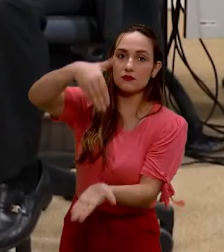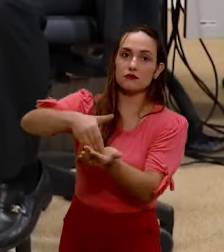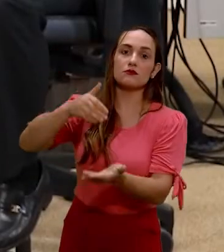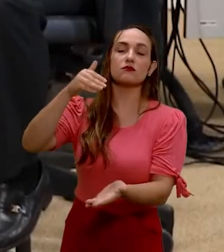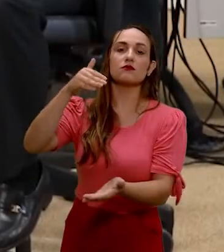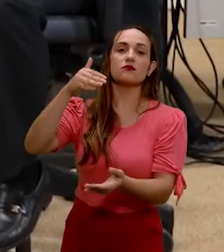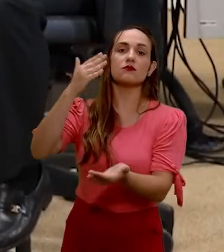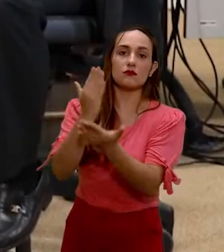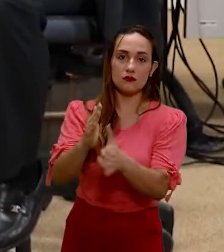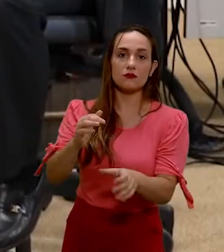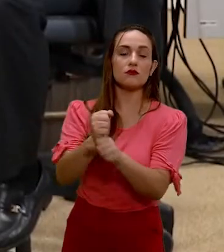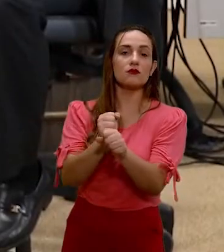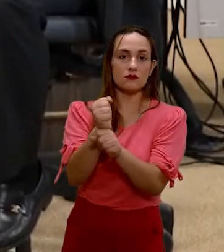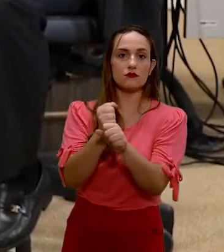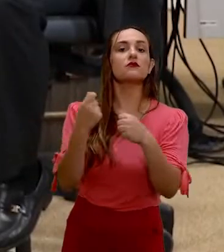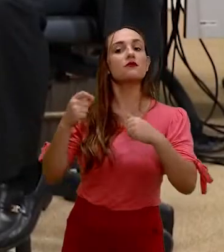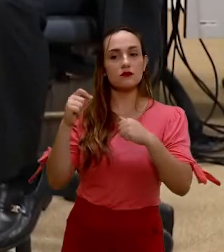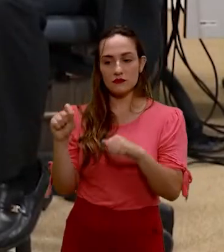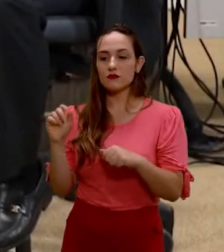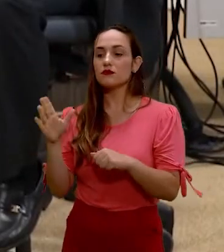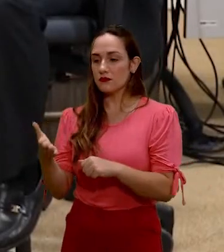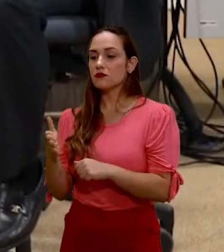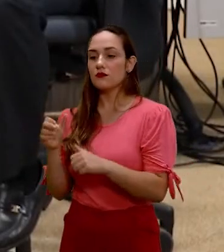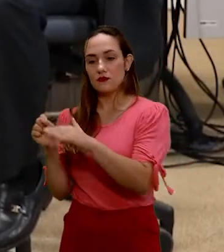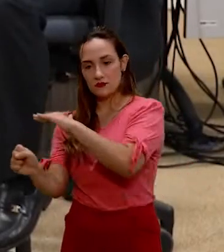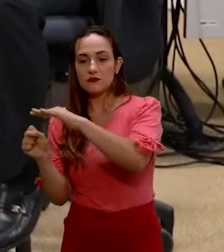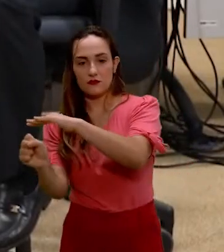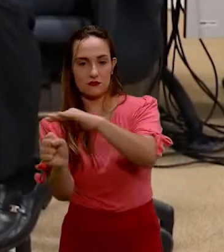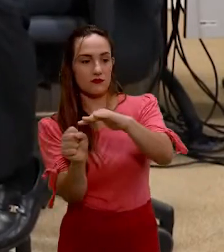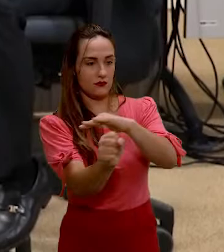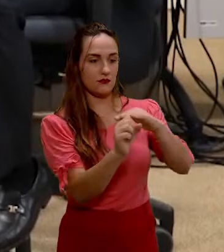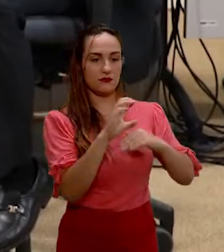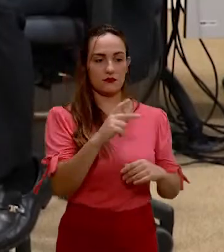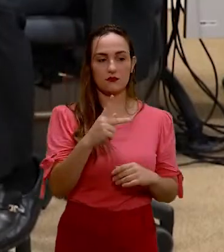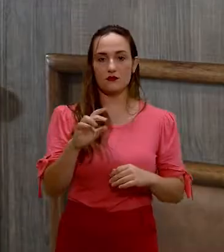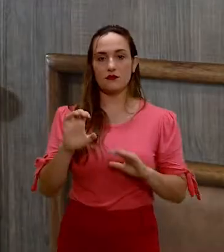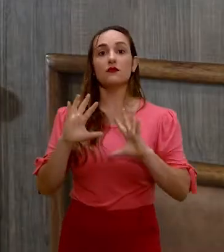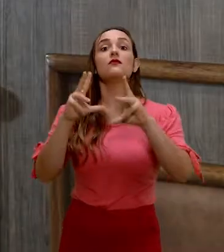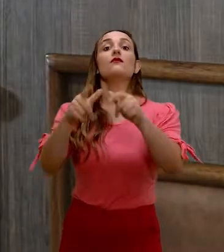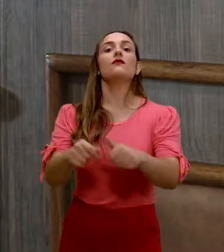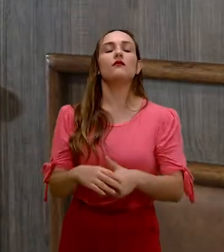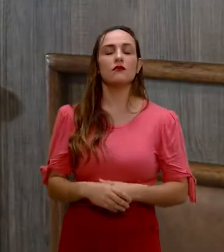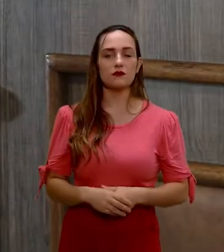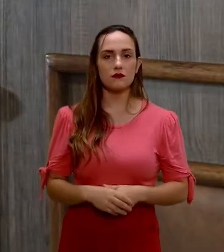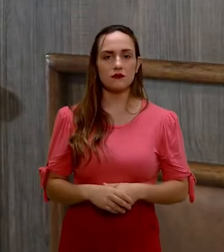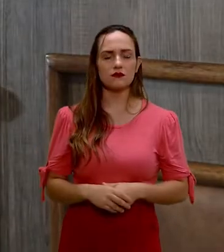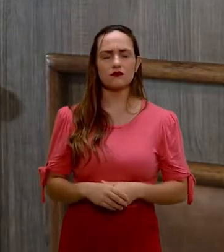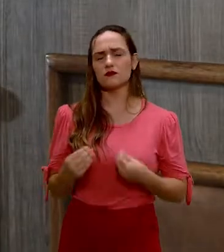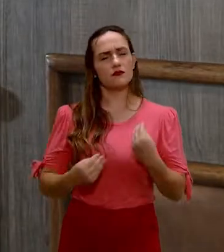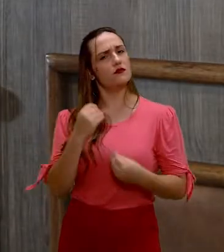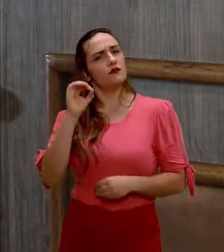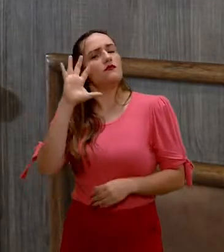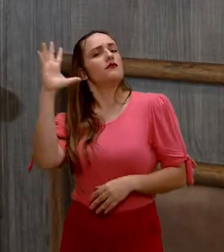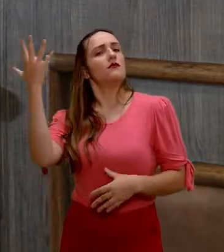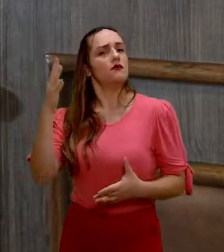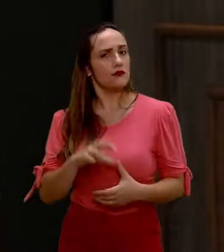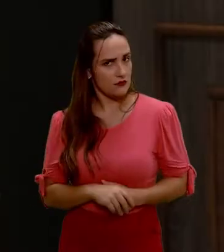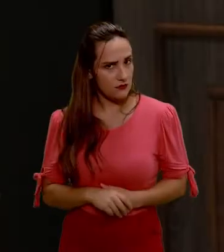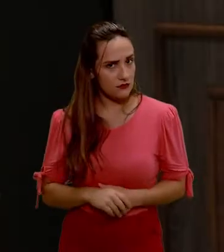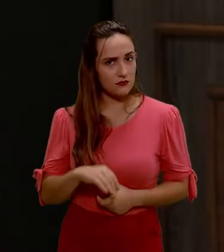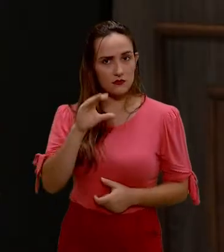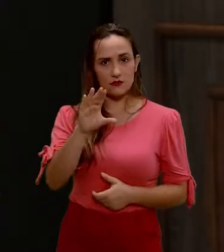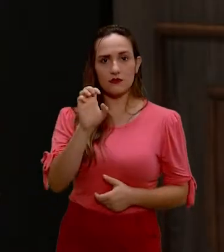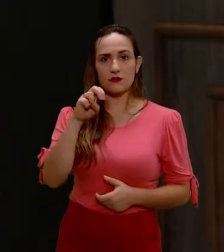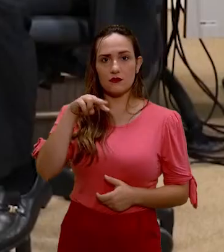Ou seja, nosso deadline é em dezembro. E como que ela funciona, magistrado? Como que